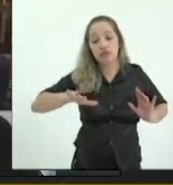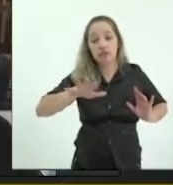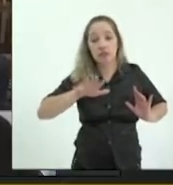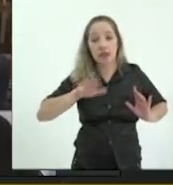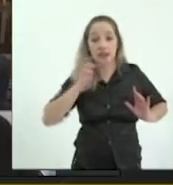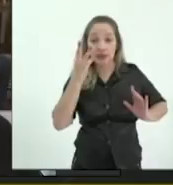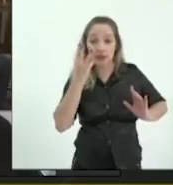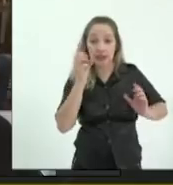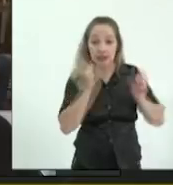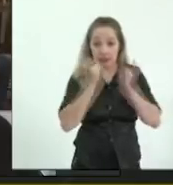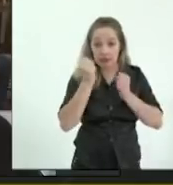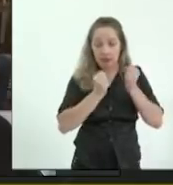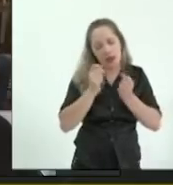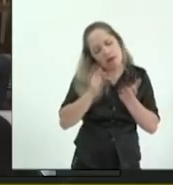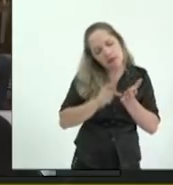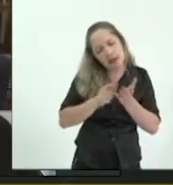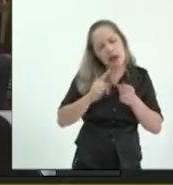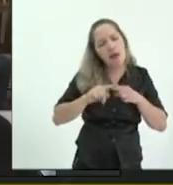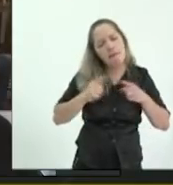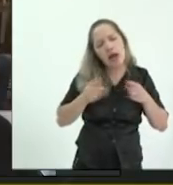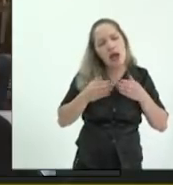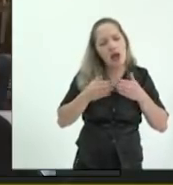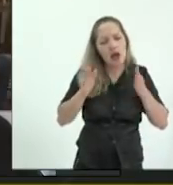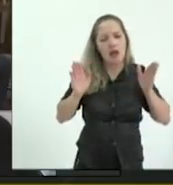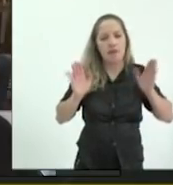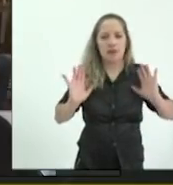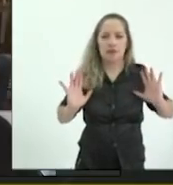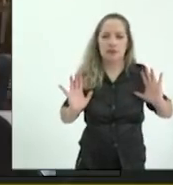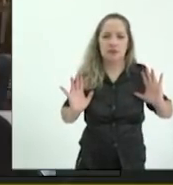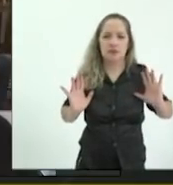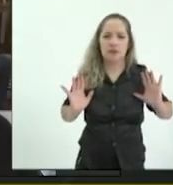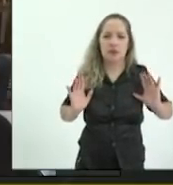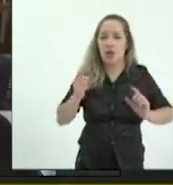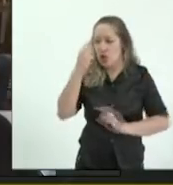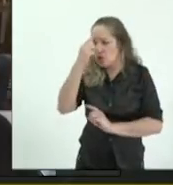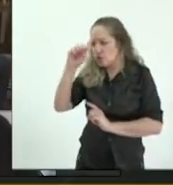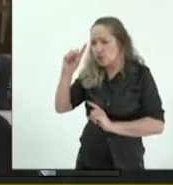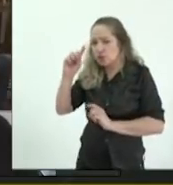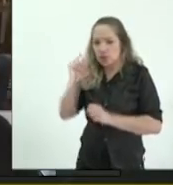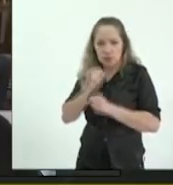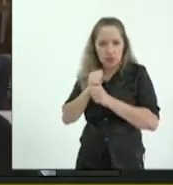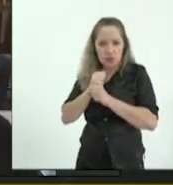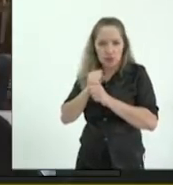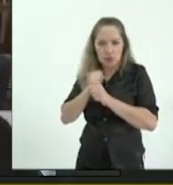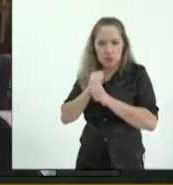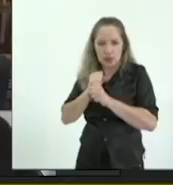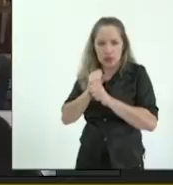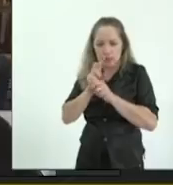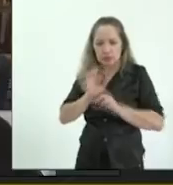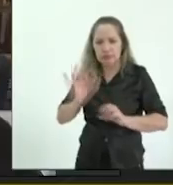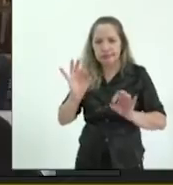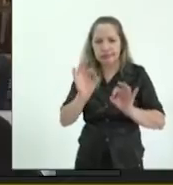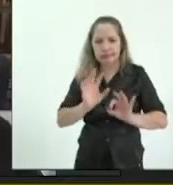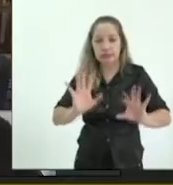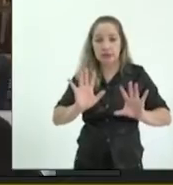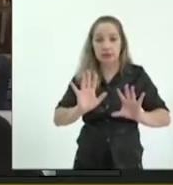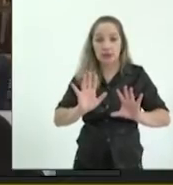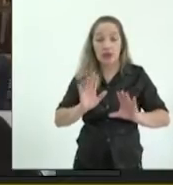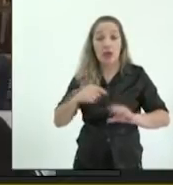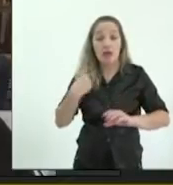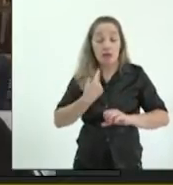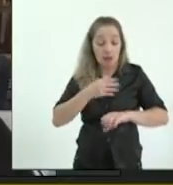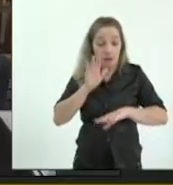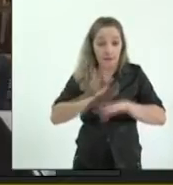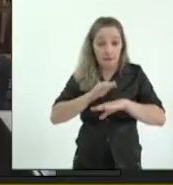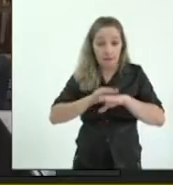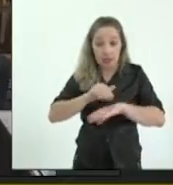aberto. E nos últimos anos, ninguém veio, apesar do mercado ser aberto. Quando a gente vê o que a gente fez com a Azul, anunciando um